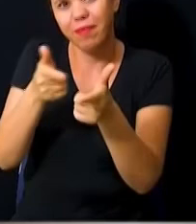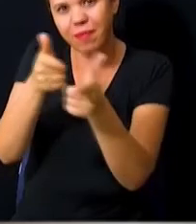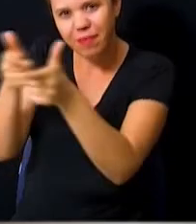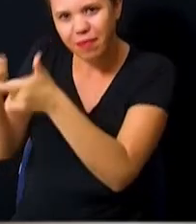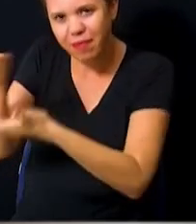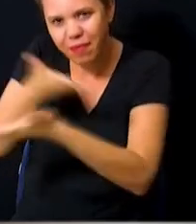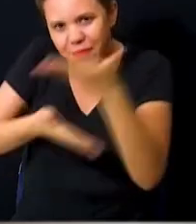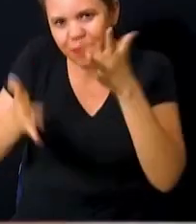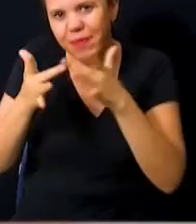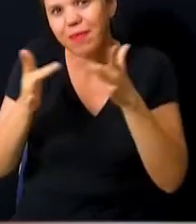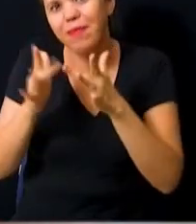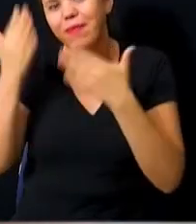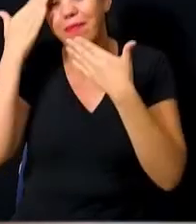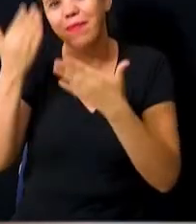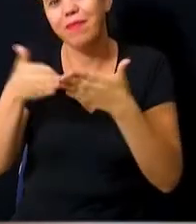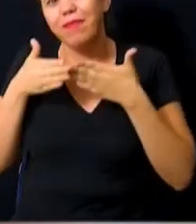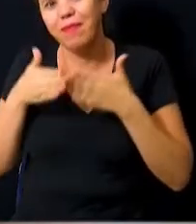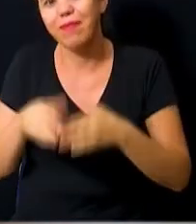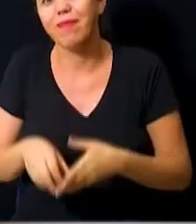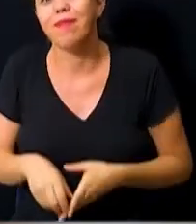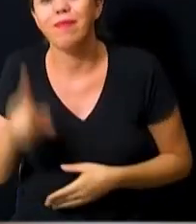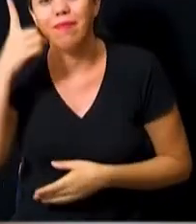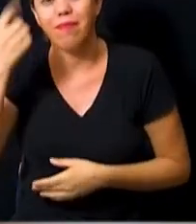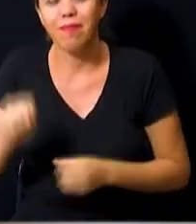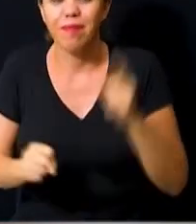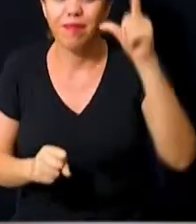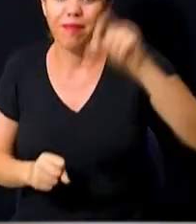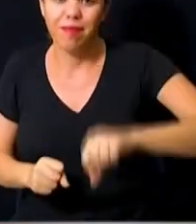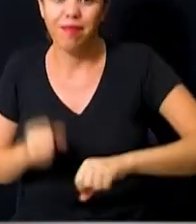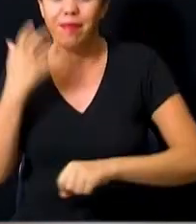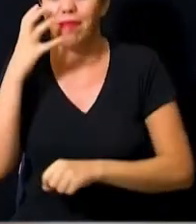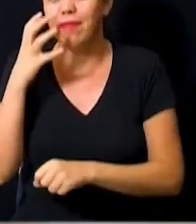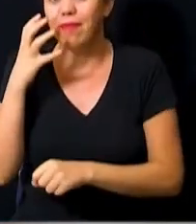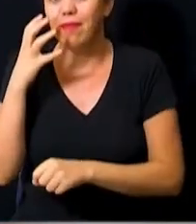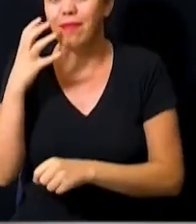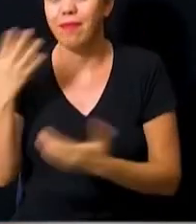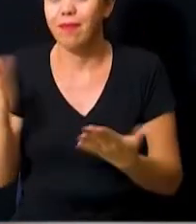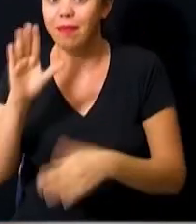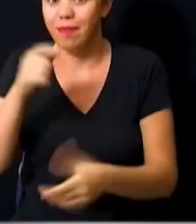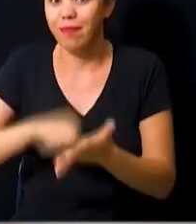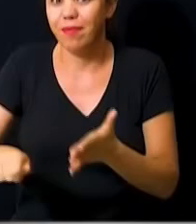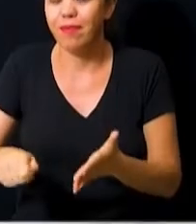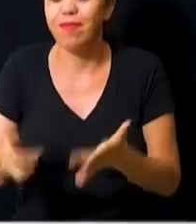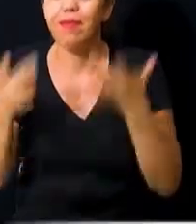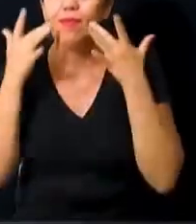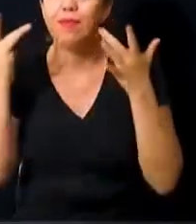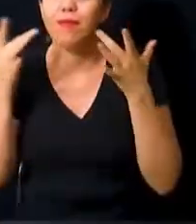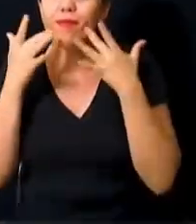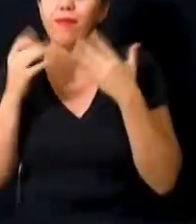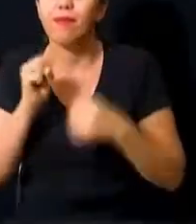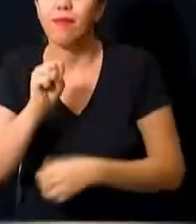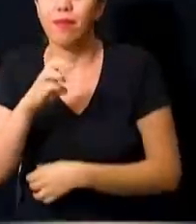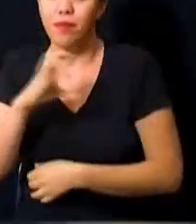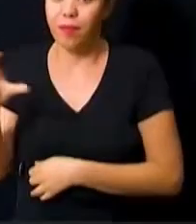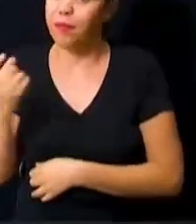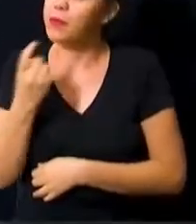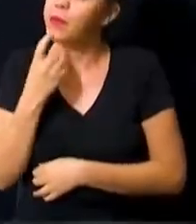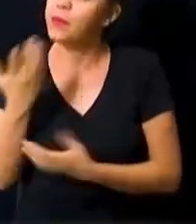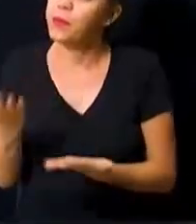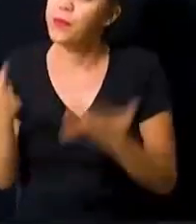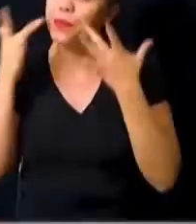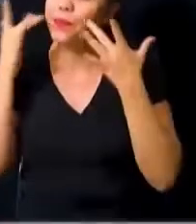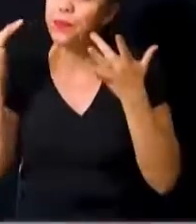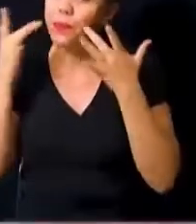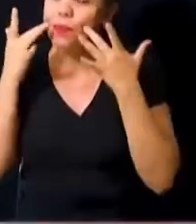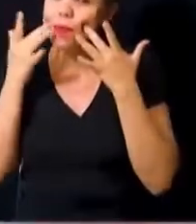muita interação. Com licença, obrigada. Dias 18 e 19 de fevereiro, anota aí. No Teatro do Sesc Campinas vai